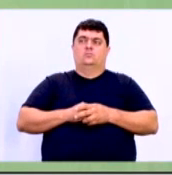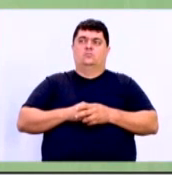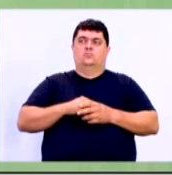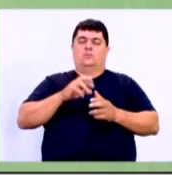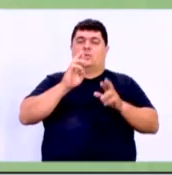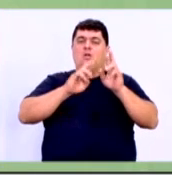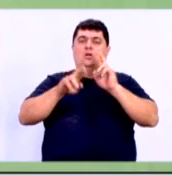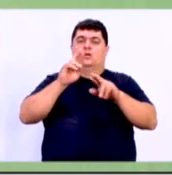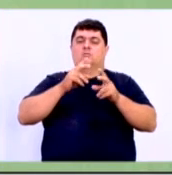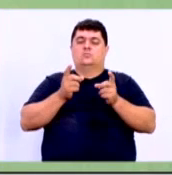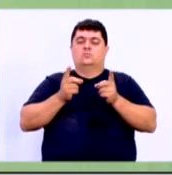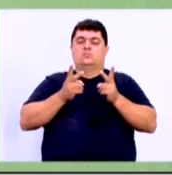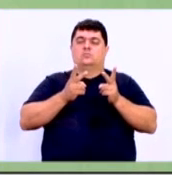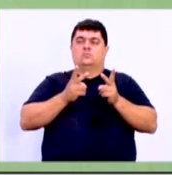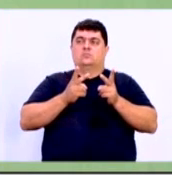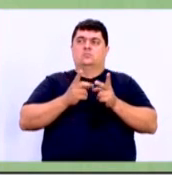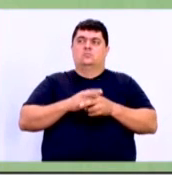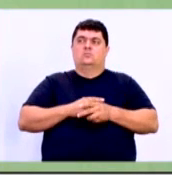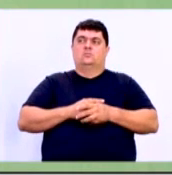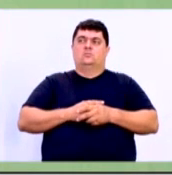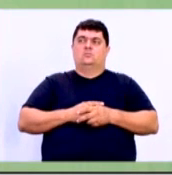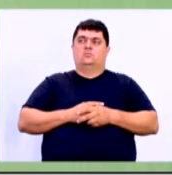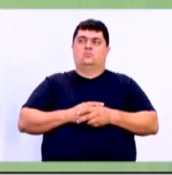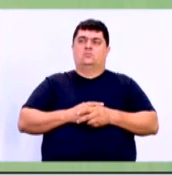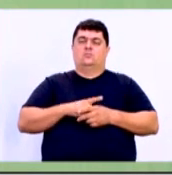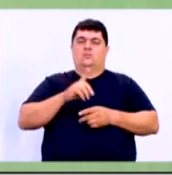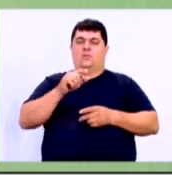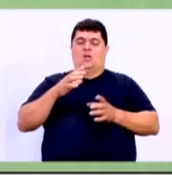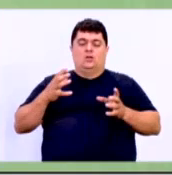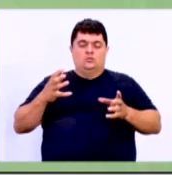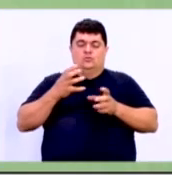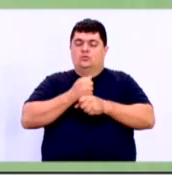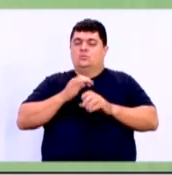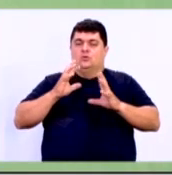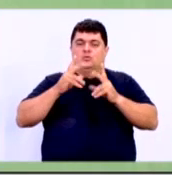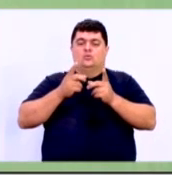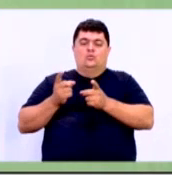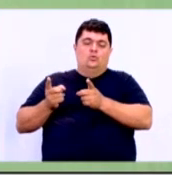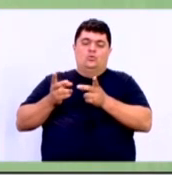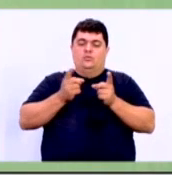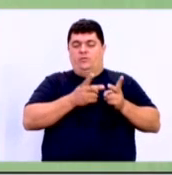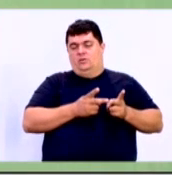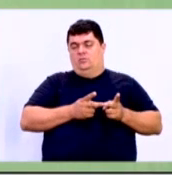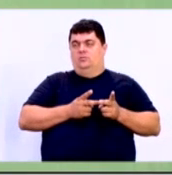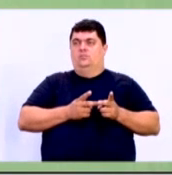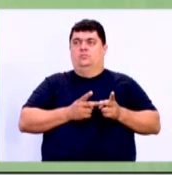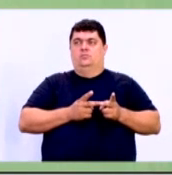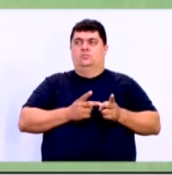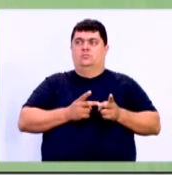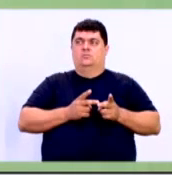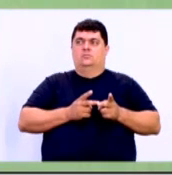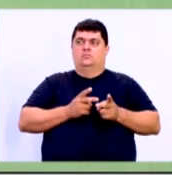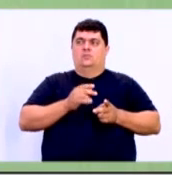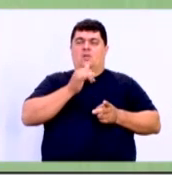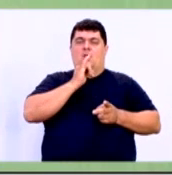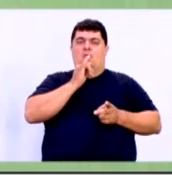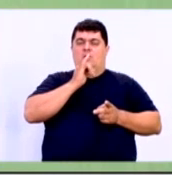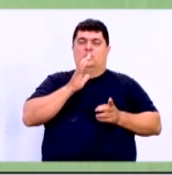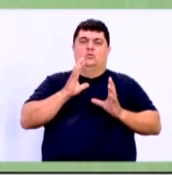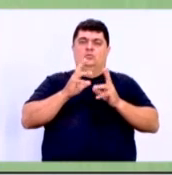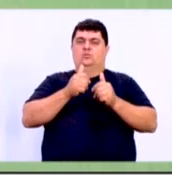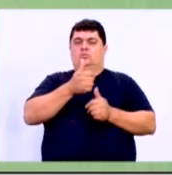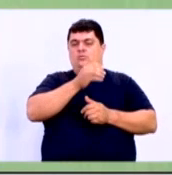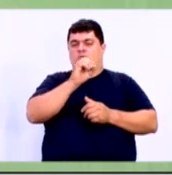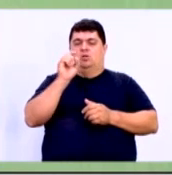Resultado das vendas. Lembra o que é resultado das vendas? É a soma de tudo que você vendeu durante o período. Vamos dizer que tudo que você vendeu